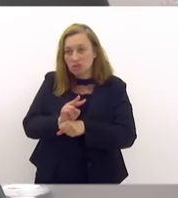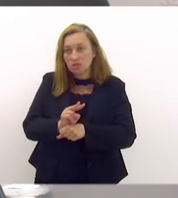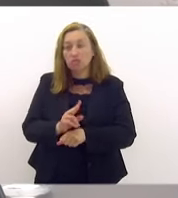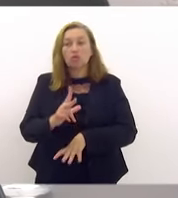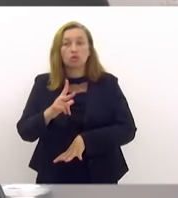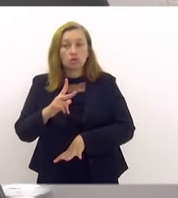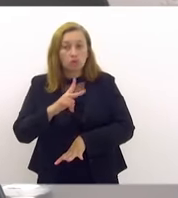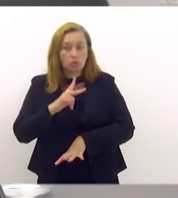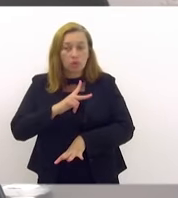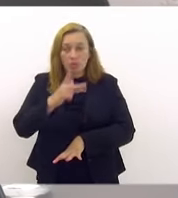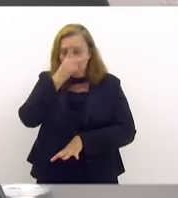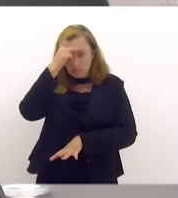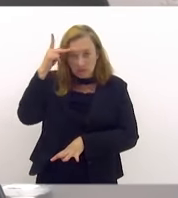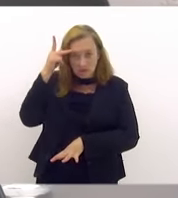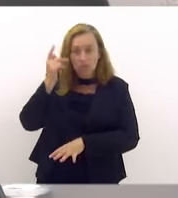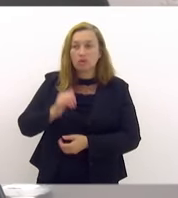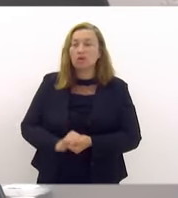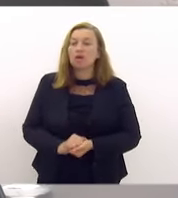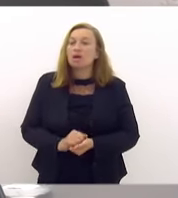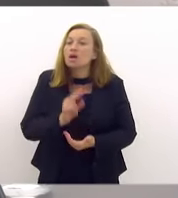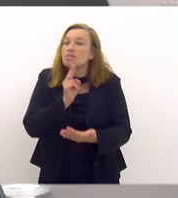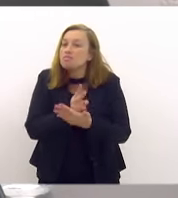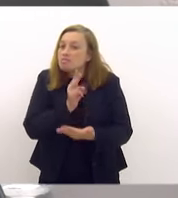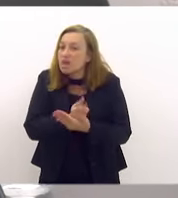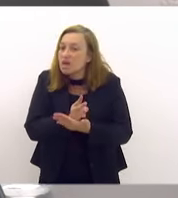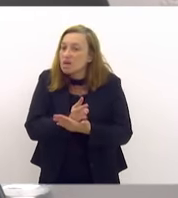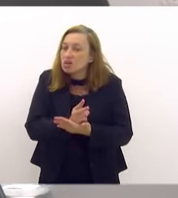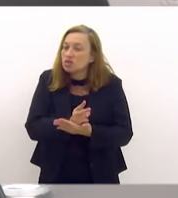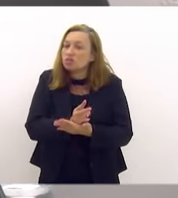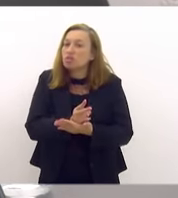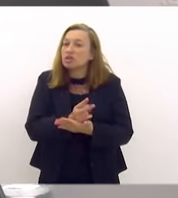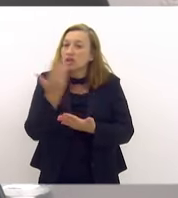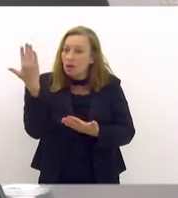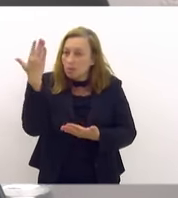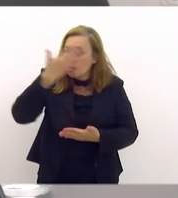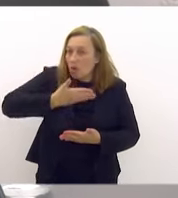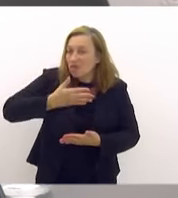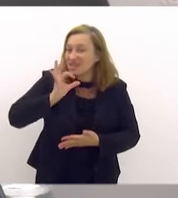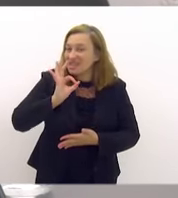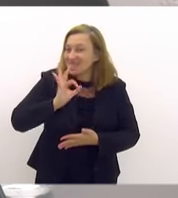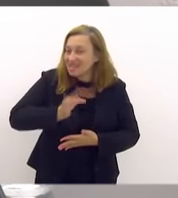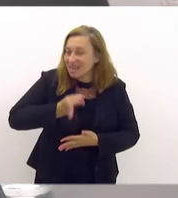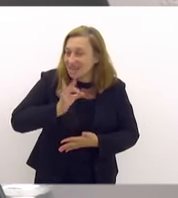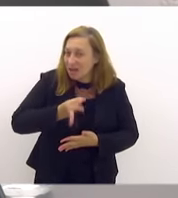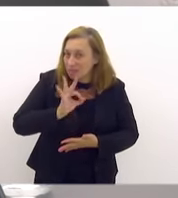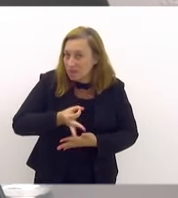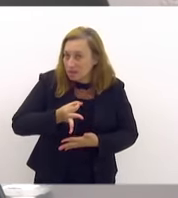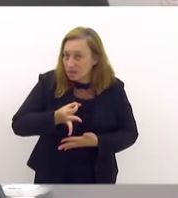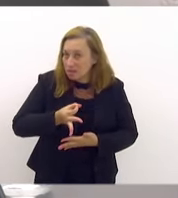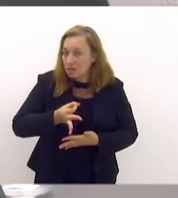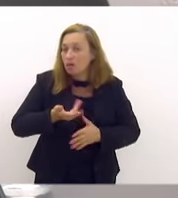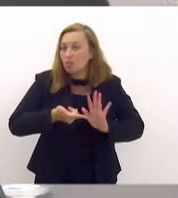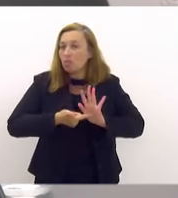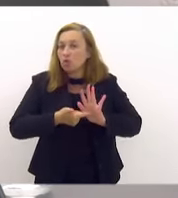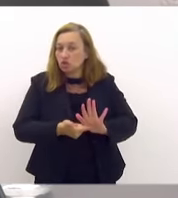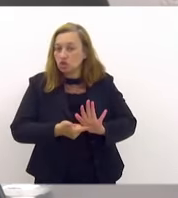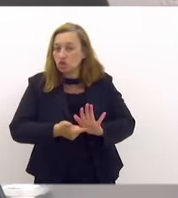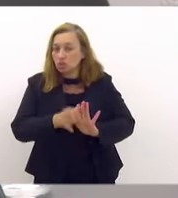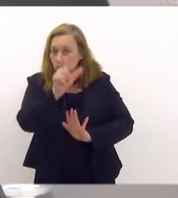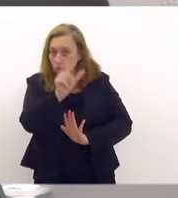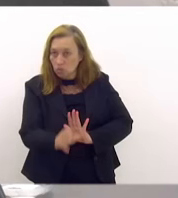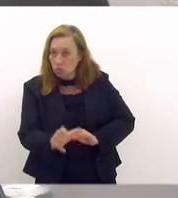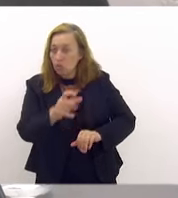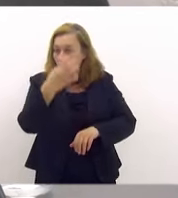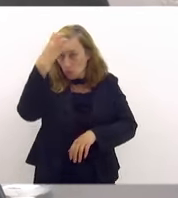investigado ainda que hajam indícios suficientes de autoria e de materialidade né nós temos como